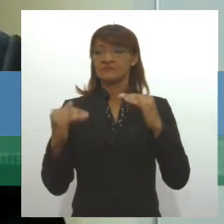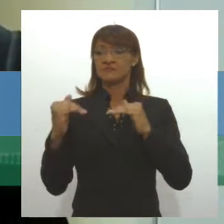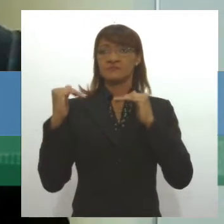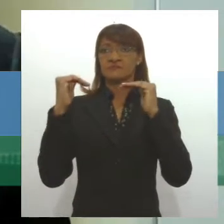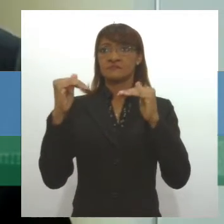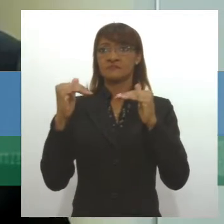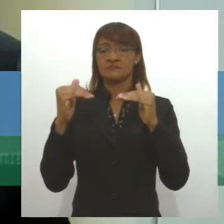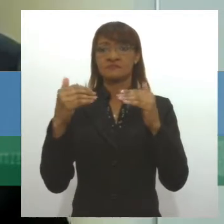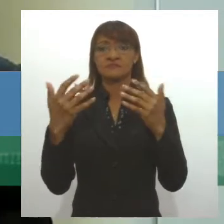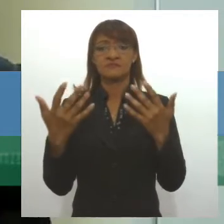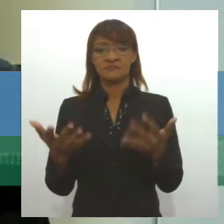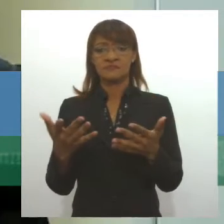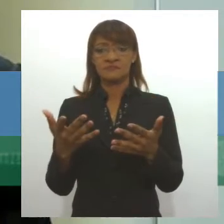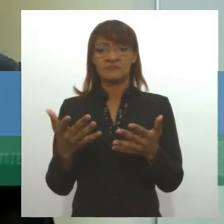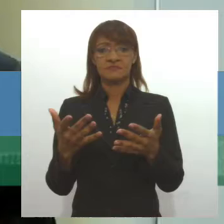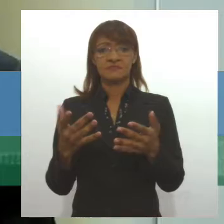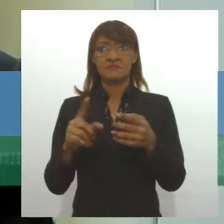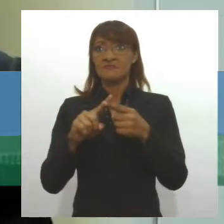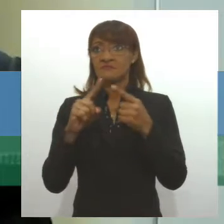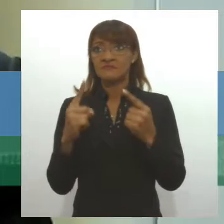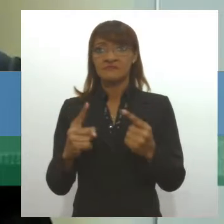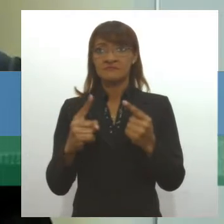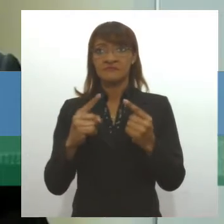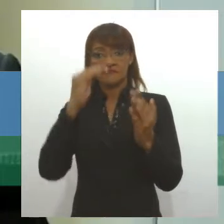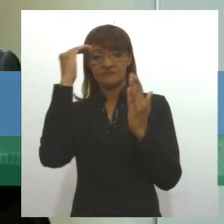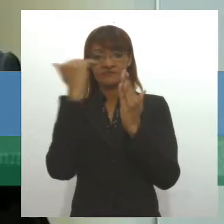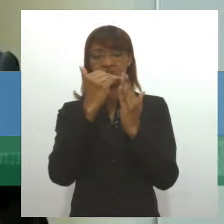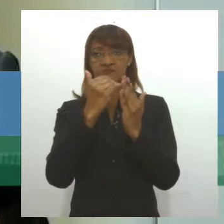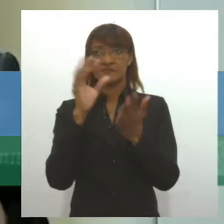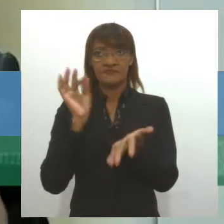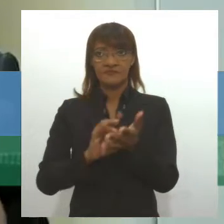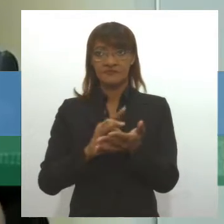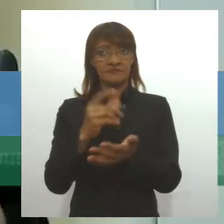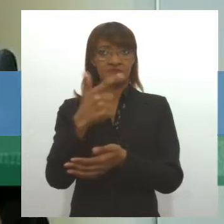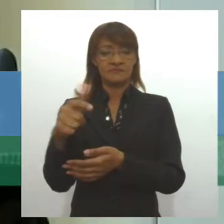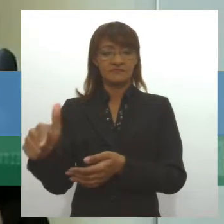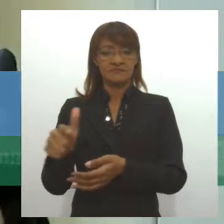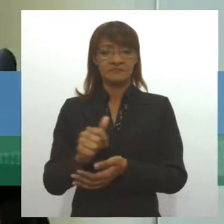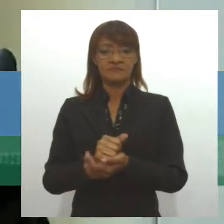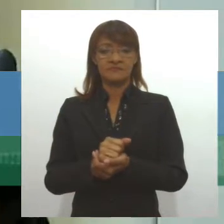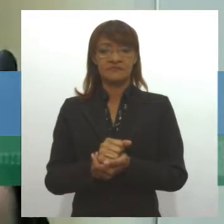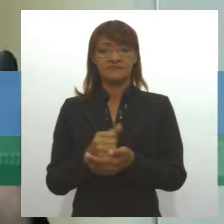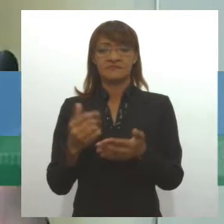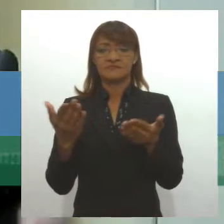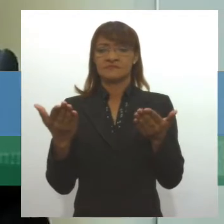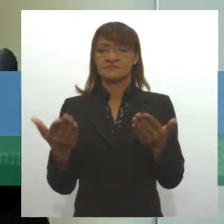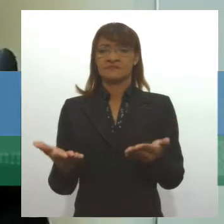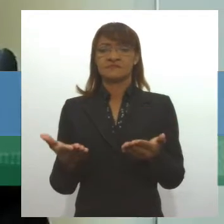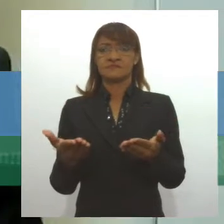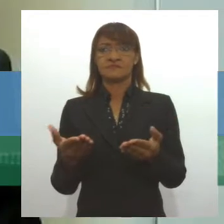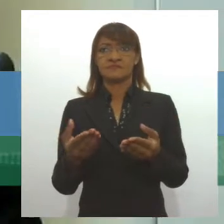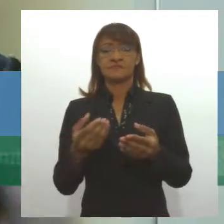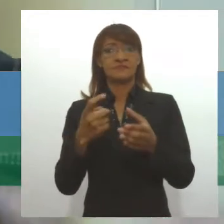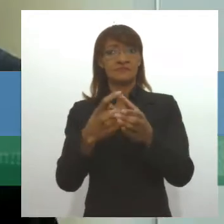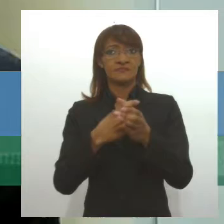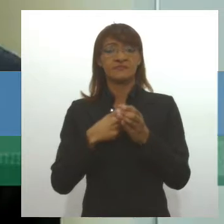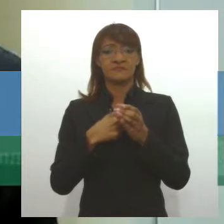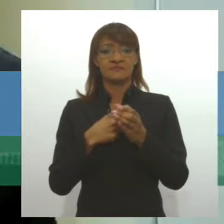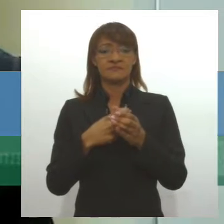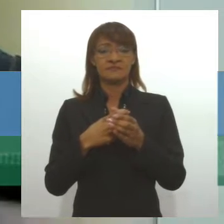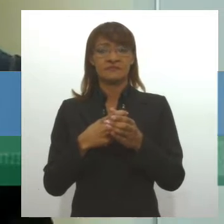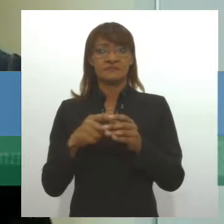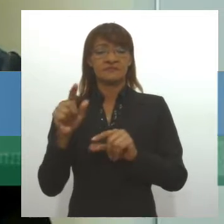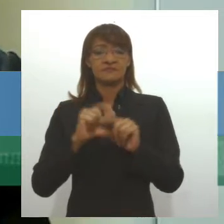isto, na verdade, nunca foi obedecido, né? Então, você fica realmente muito mais dependente de